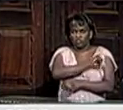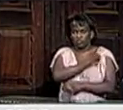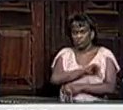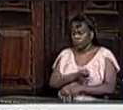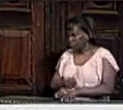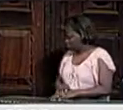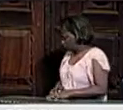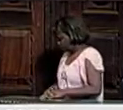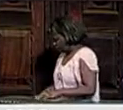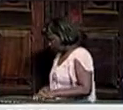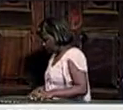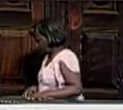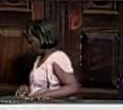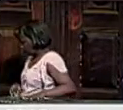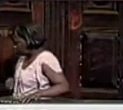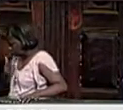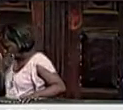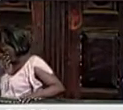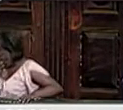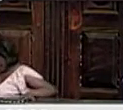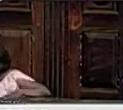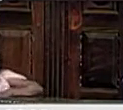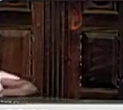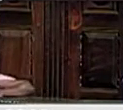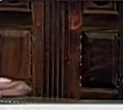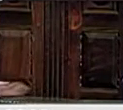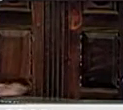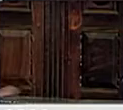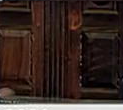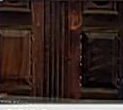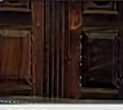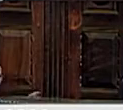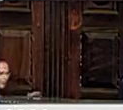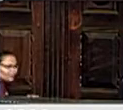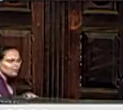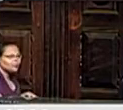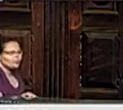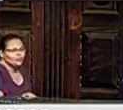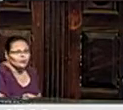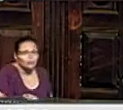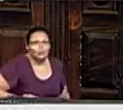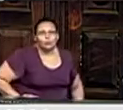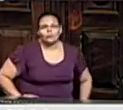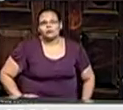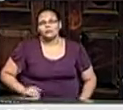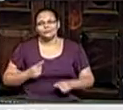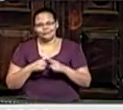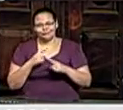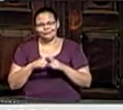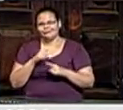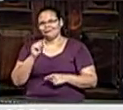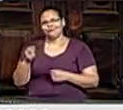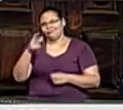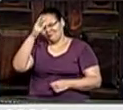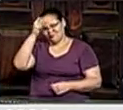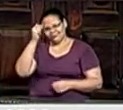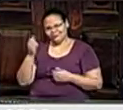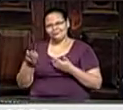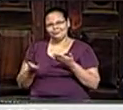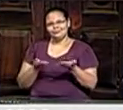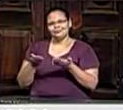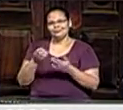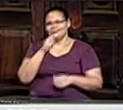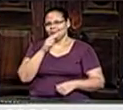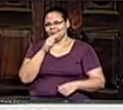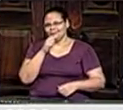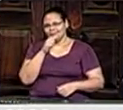Janeiro. Porque não há serviço público prestado sem